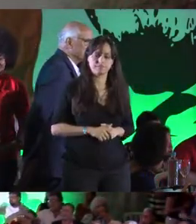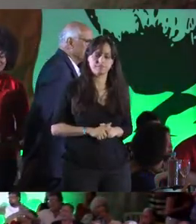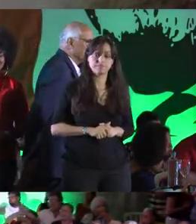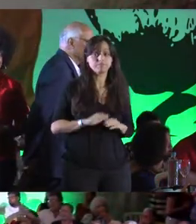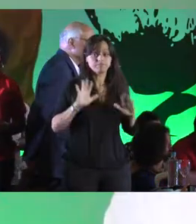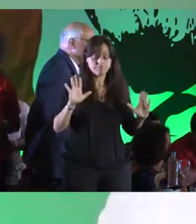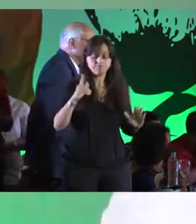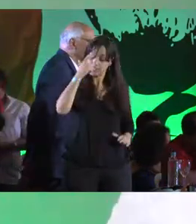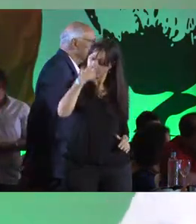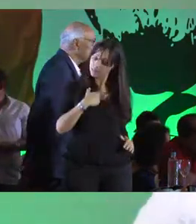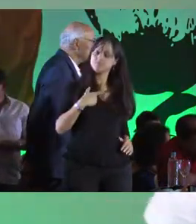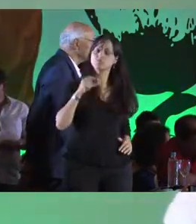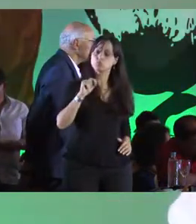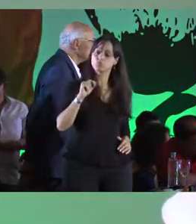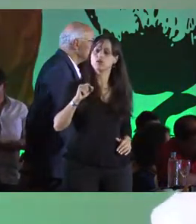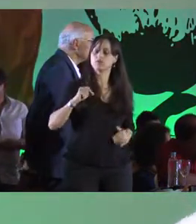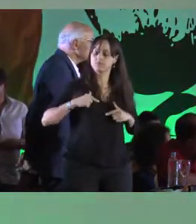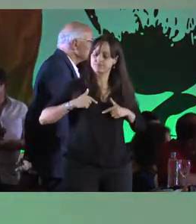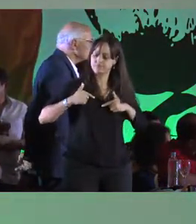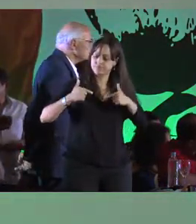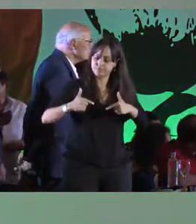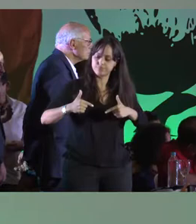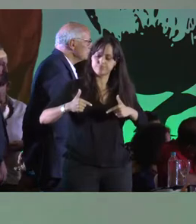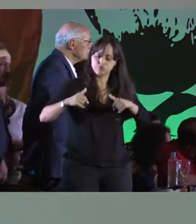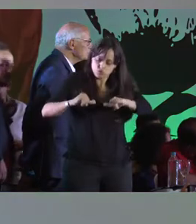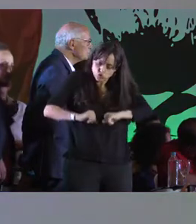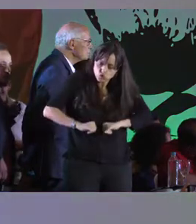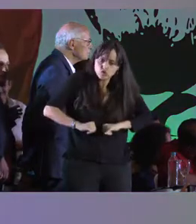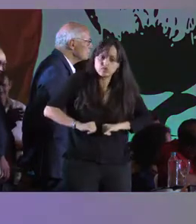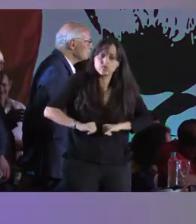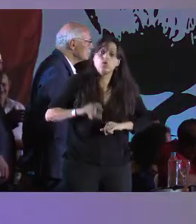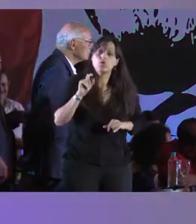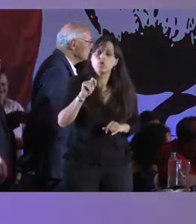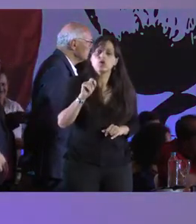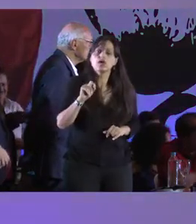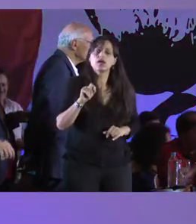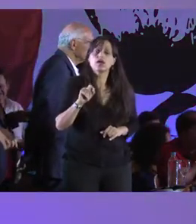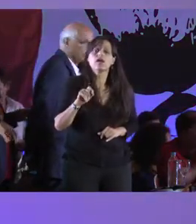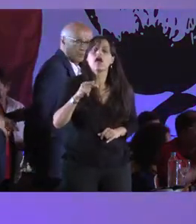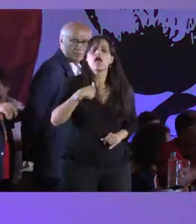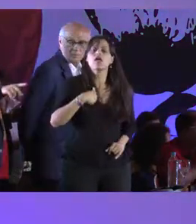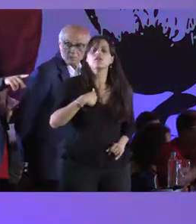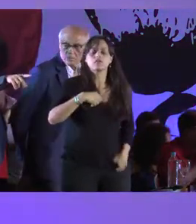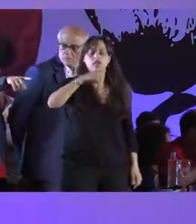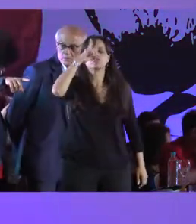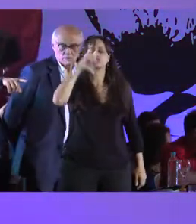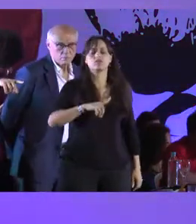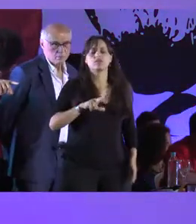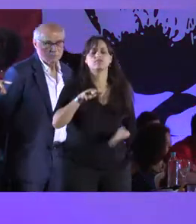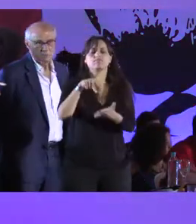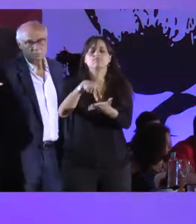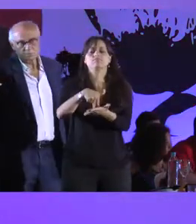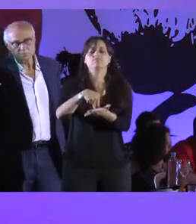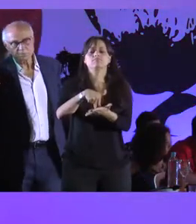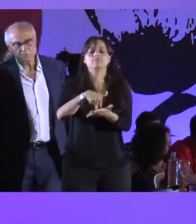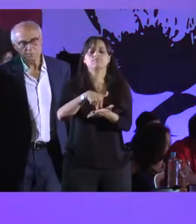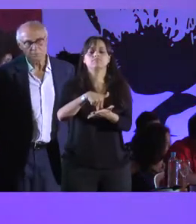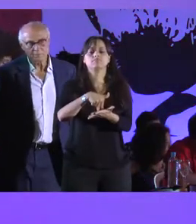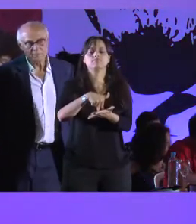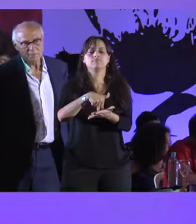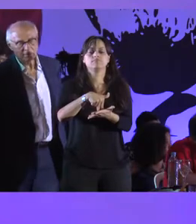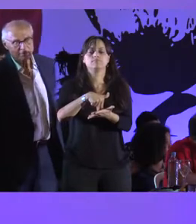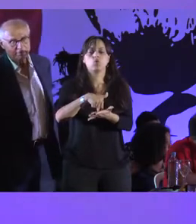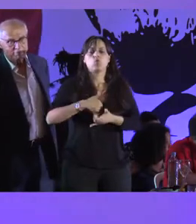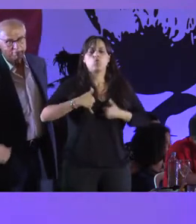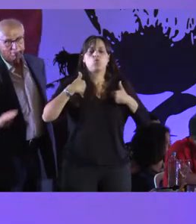E eu conquistei a duras penas, meu querido Haddad, o direito de andar de cabeça erguida nesse país.